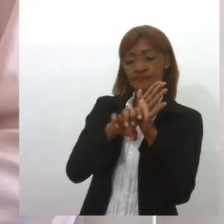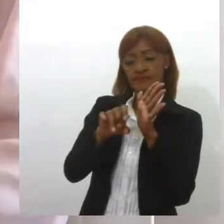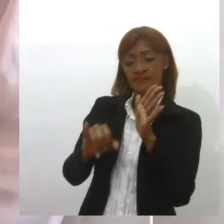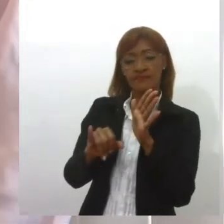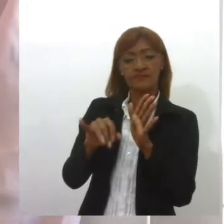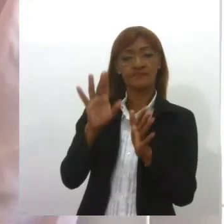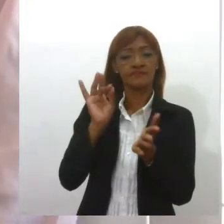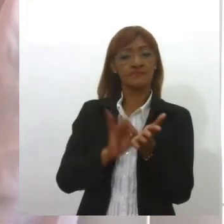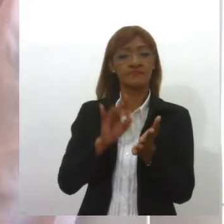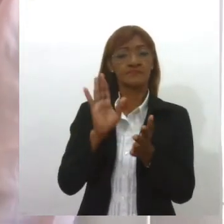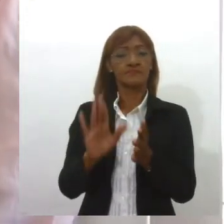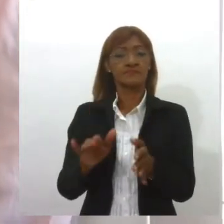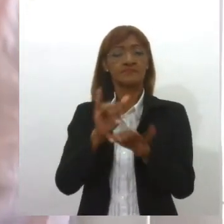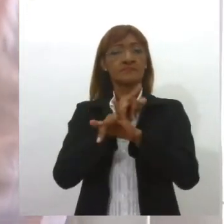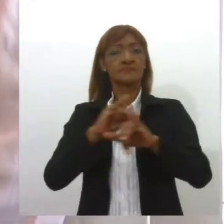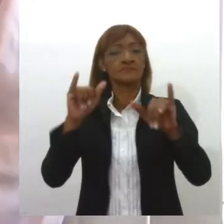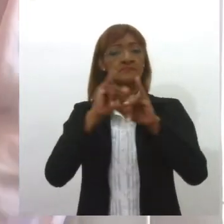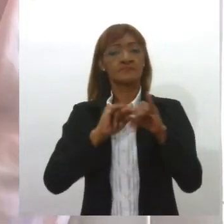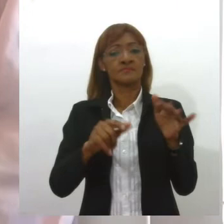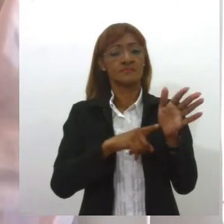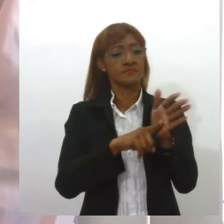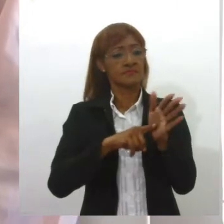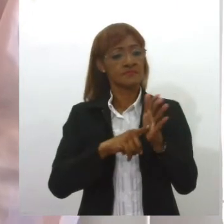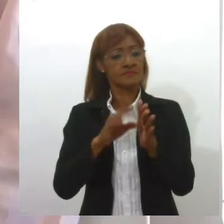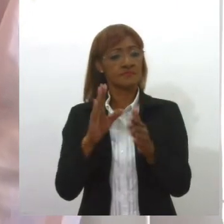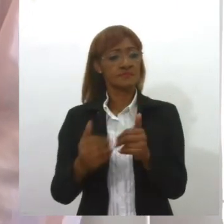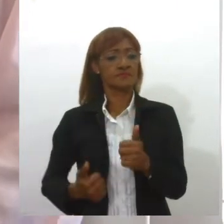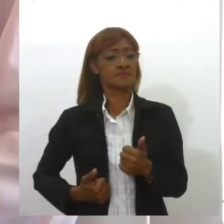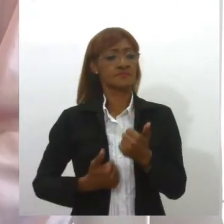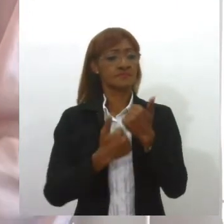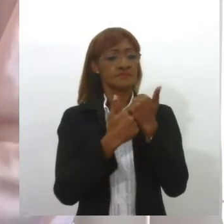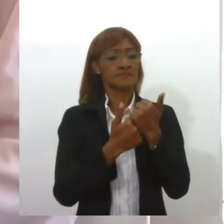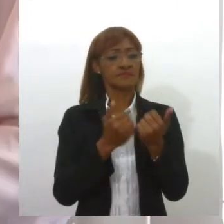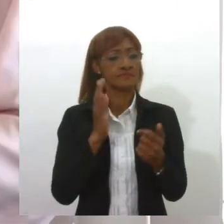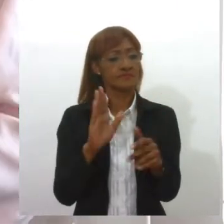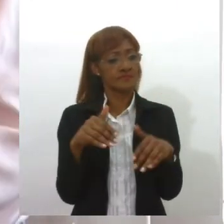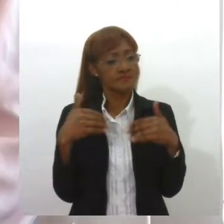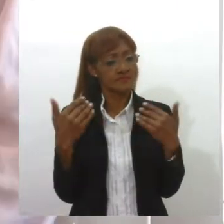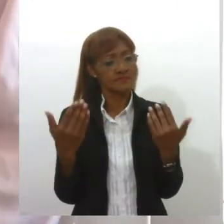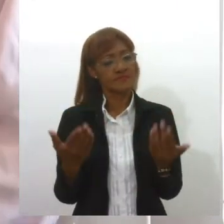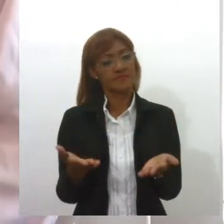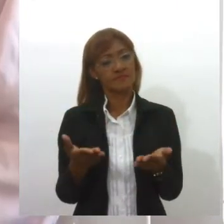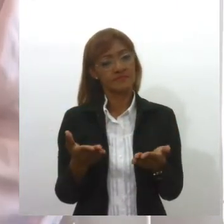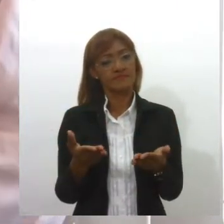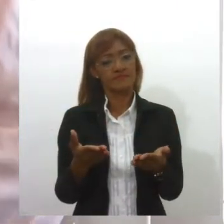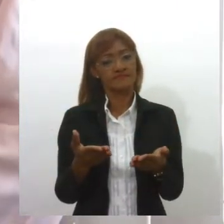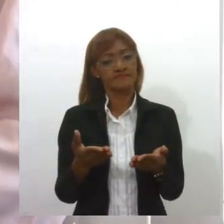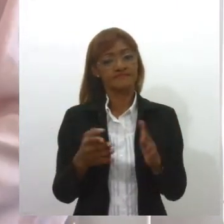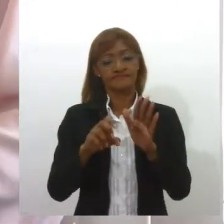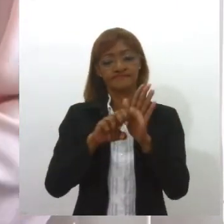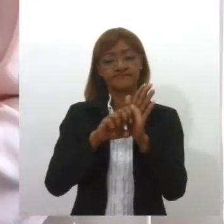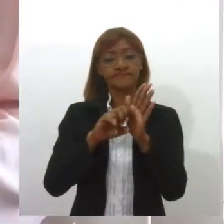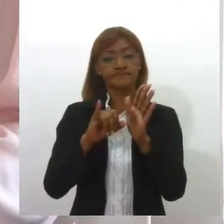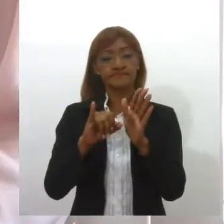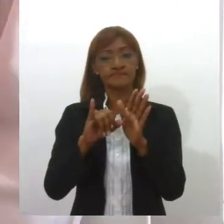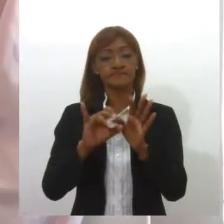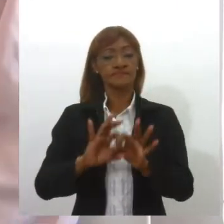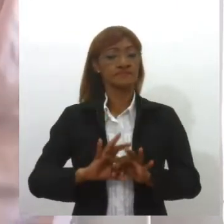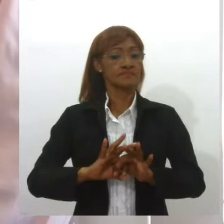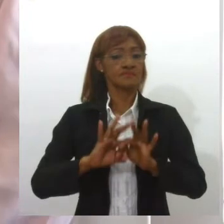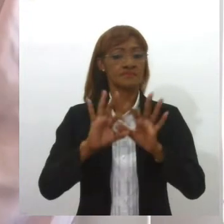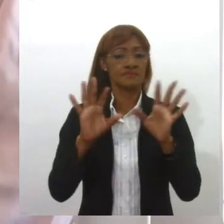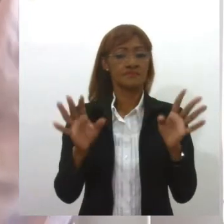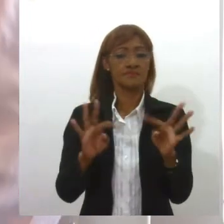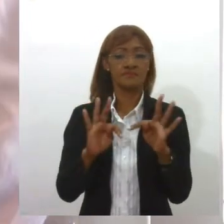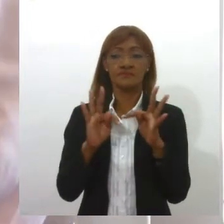é a disseminação dos resultados das pesquisas apoiadas pela FAPTEC. Então, a FAPTEC lança editais, né, em várias áreas